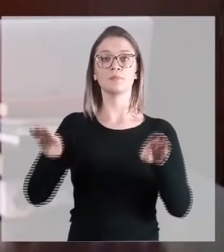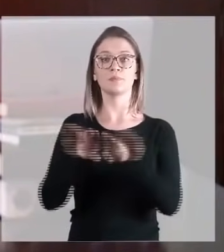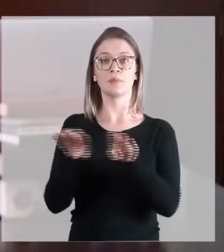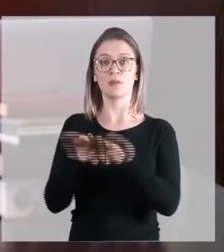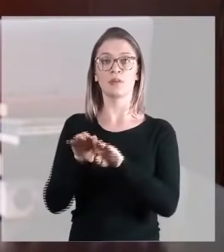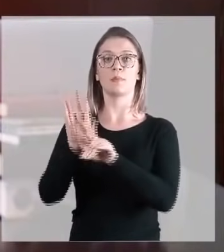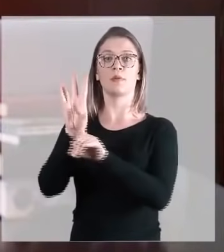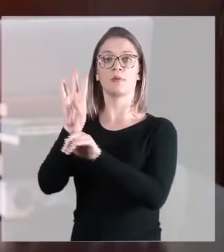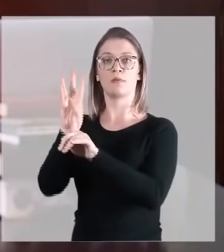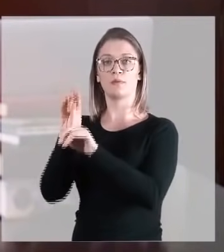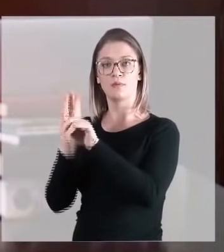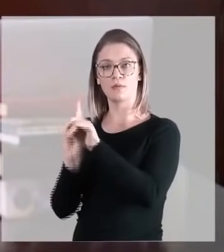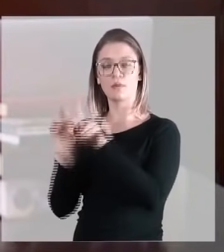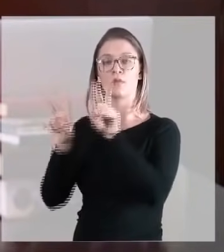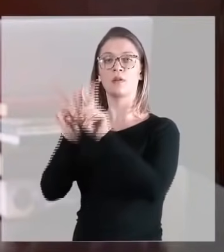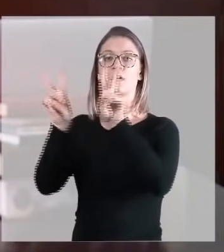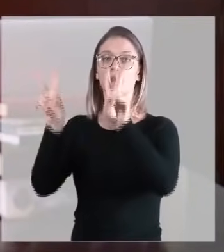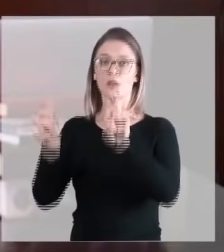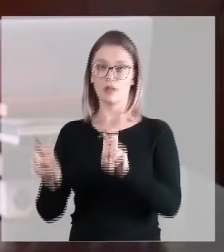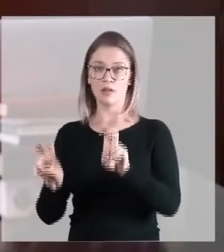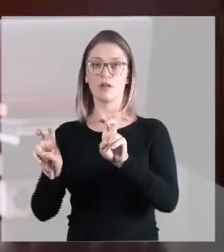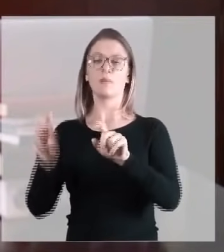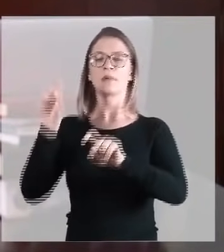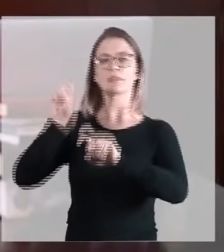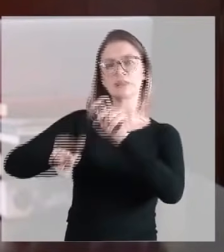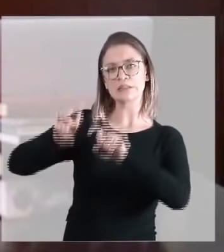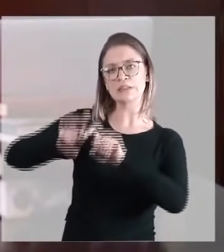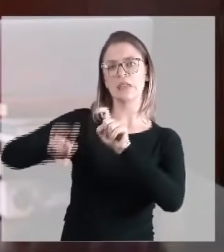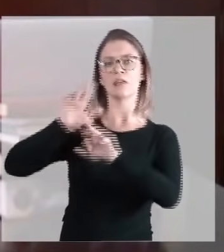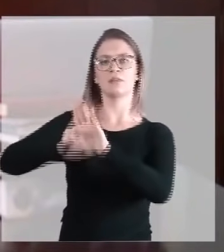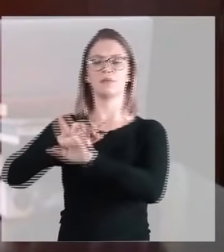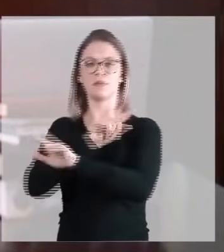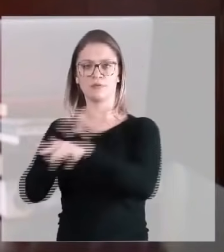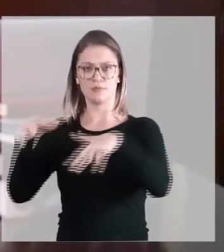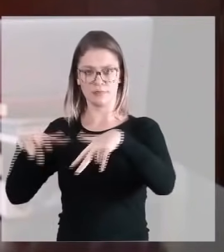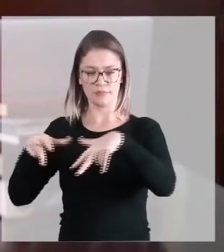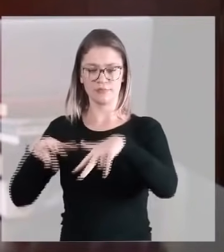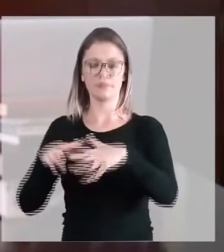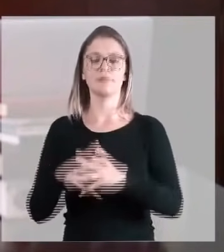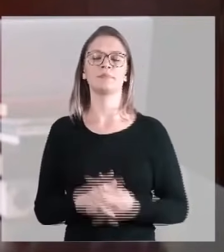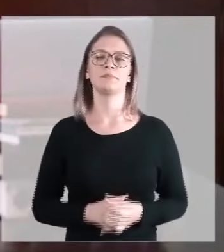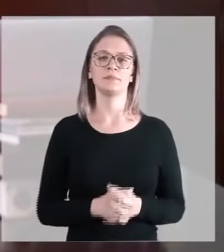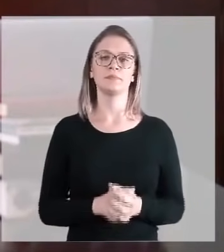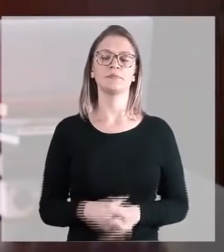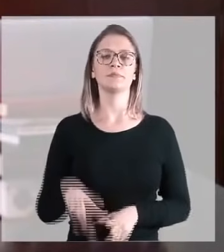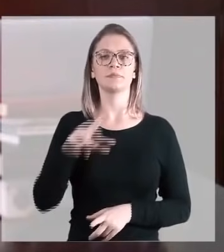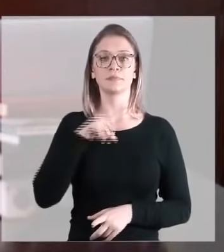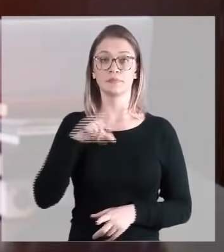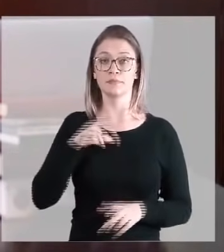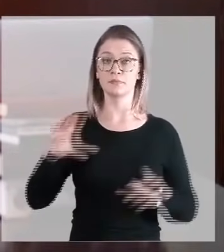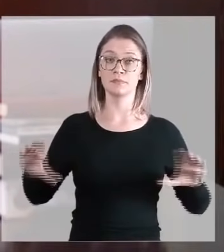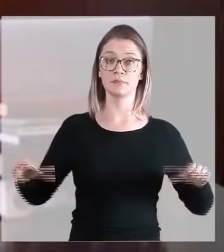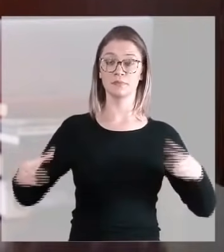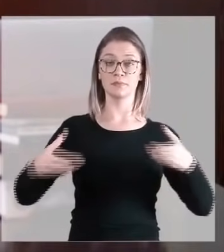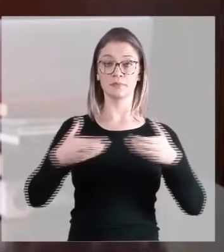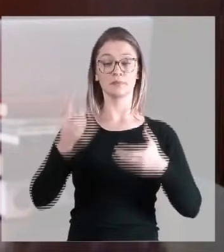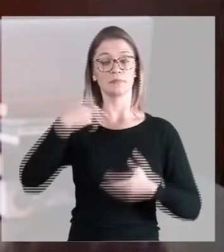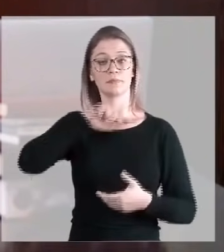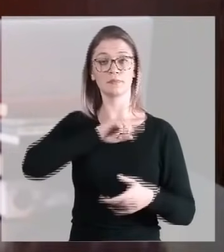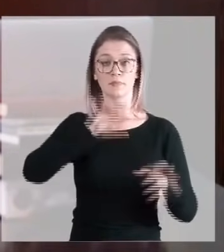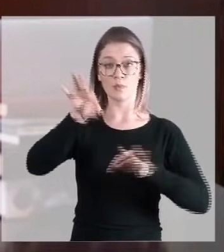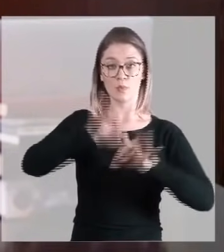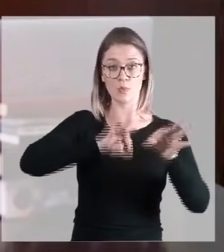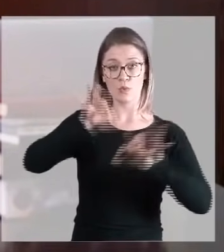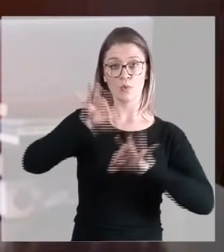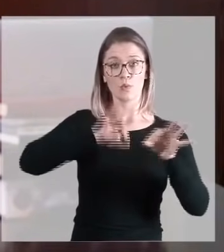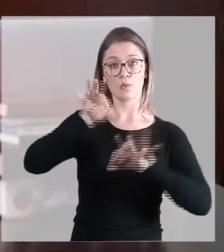erotização de crianças ou temas correlacionados ao sexo, à ideologia de gênero. Existe uma coletânea que nós montamos aqui no